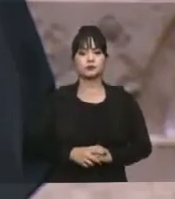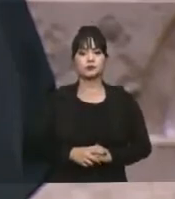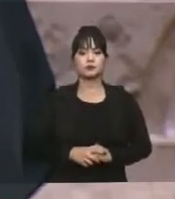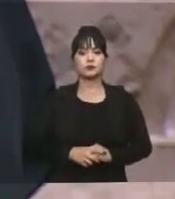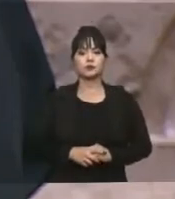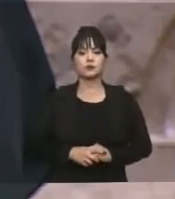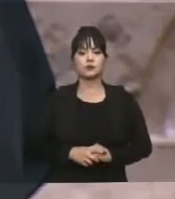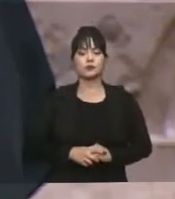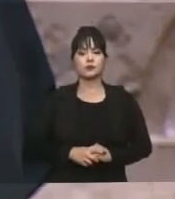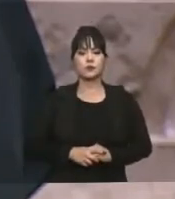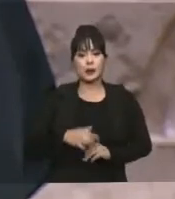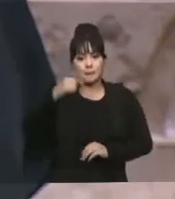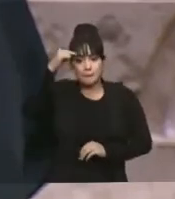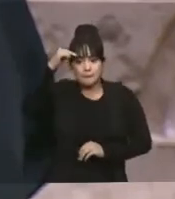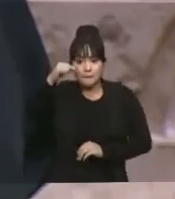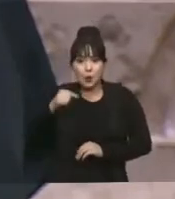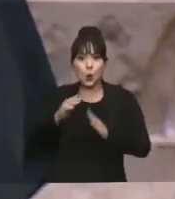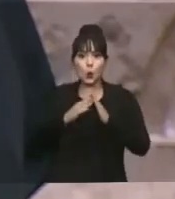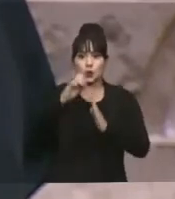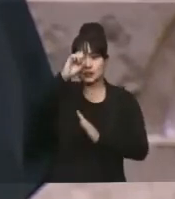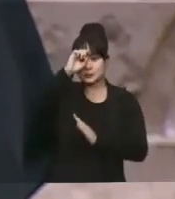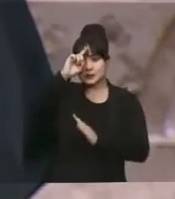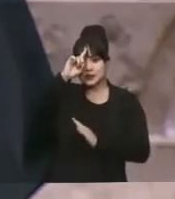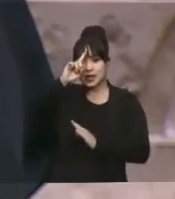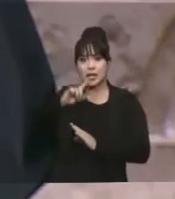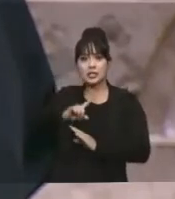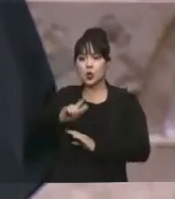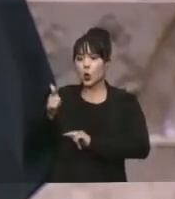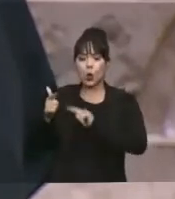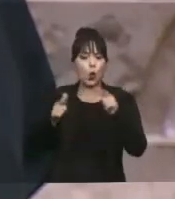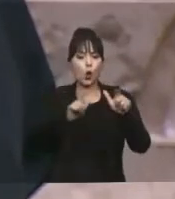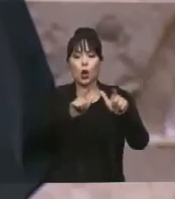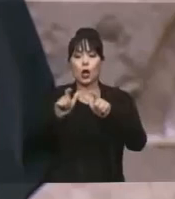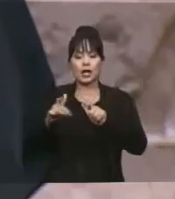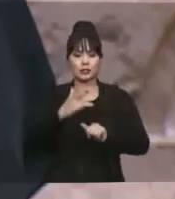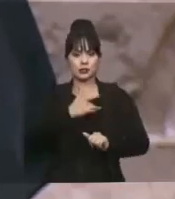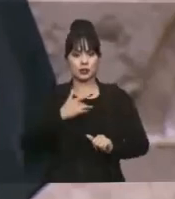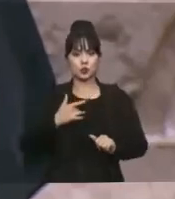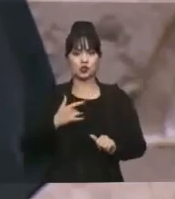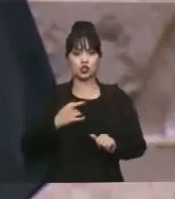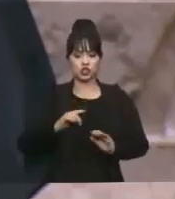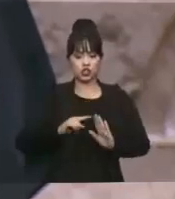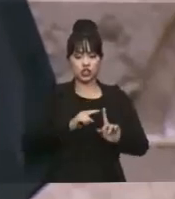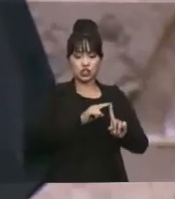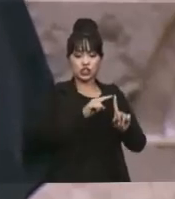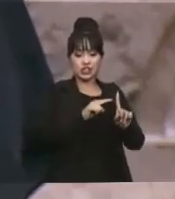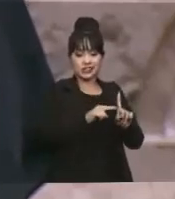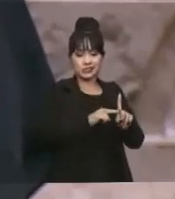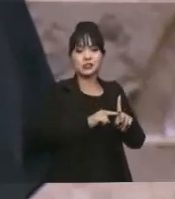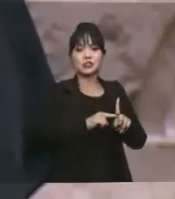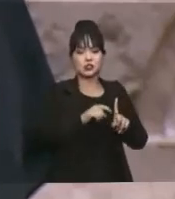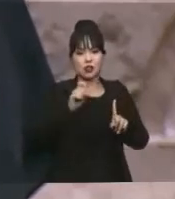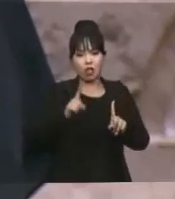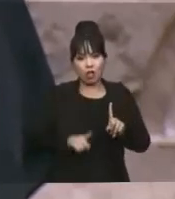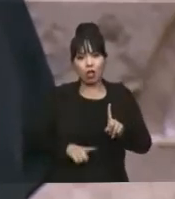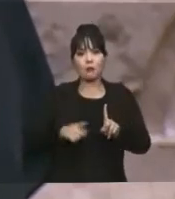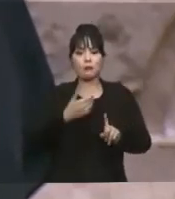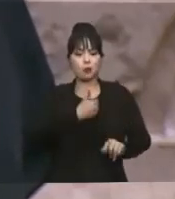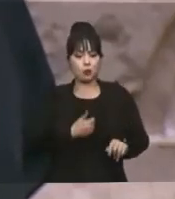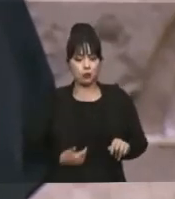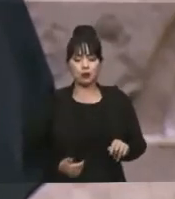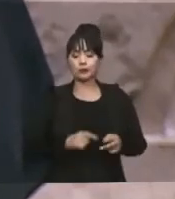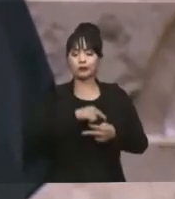2, impõe a hospitais e demais estabelecimentos de atenção à saúde de gestantes, sejam de natureza pública ou particulares,